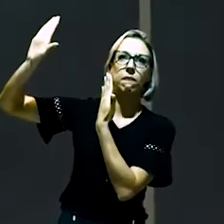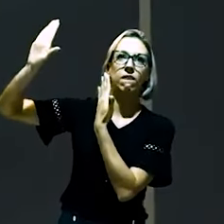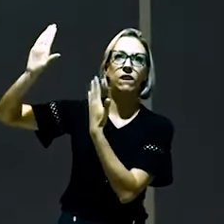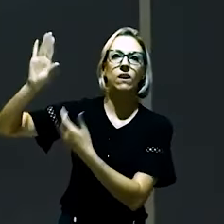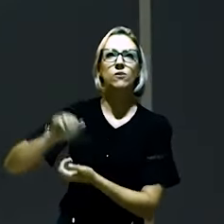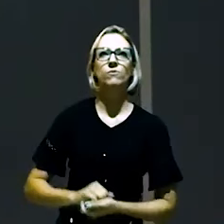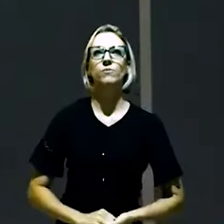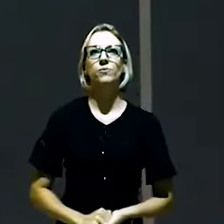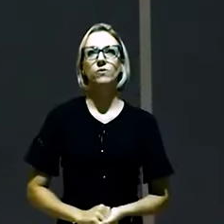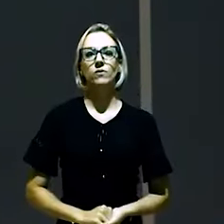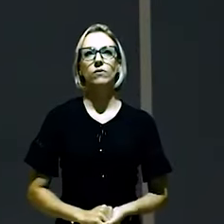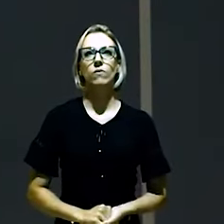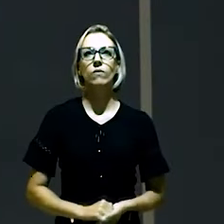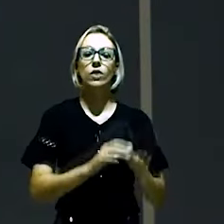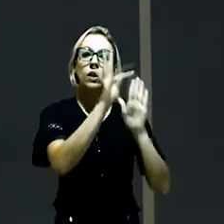Salomão, o texto nos fala